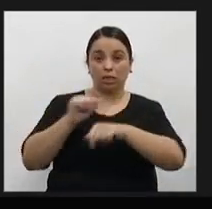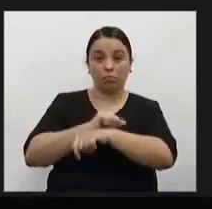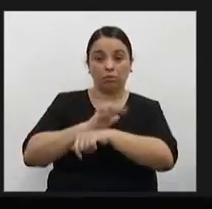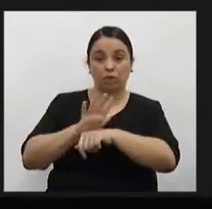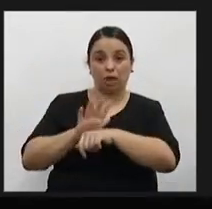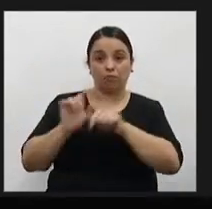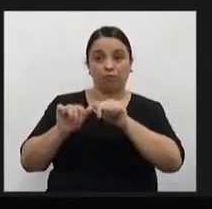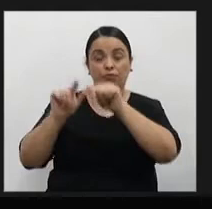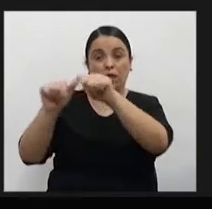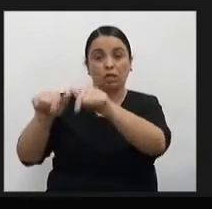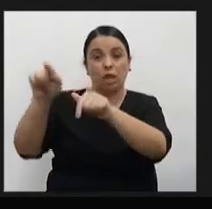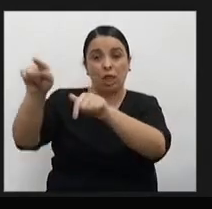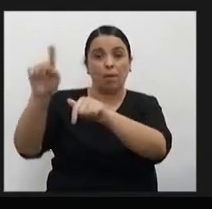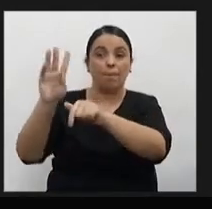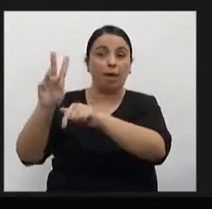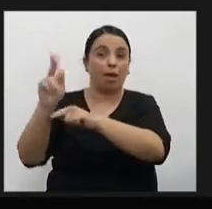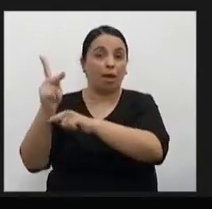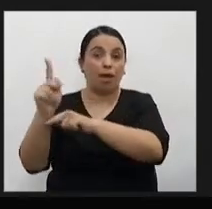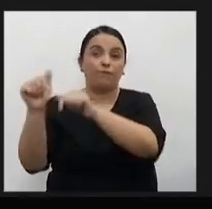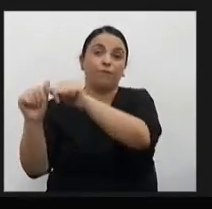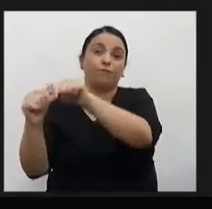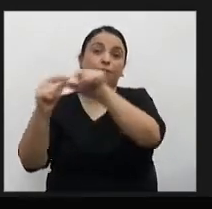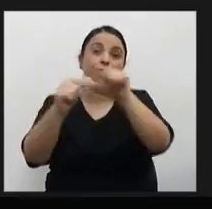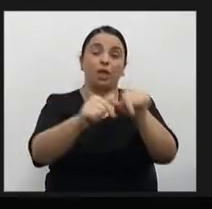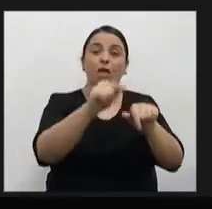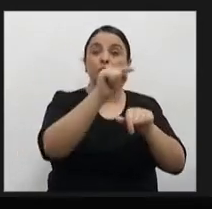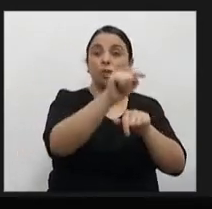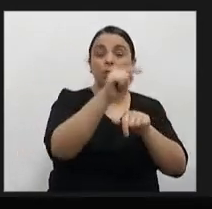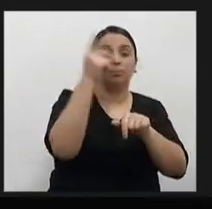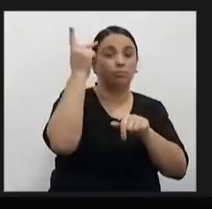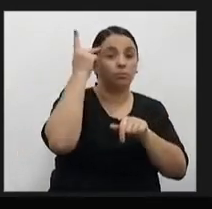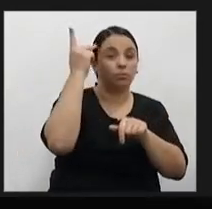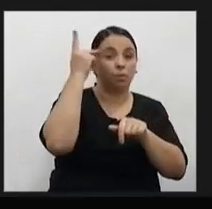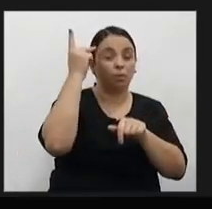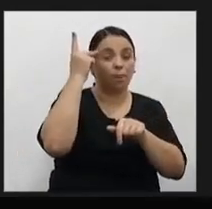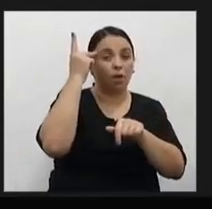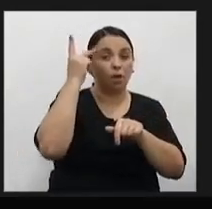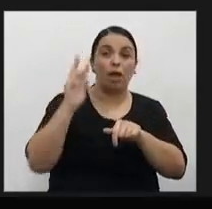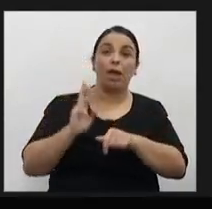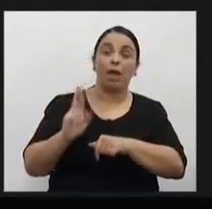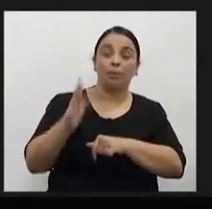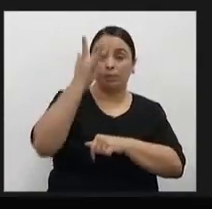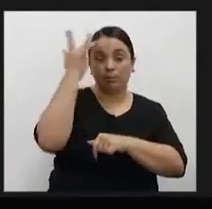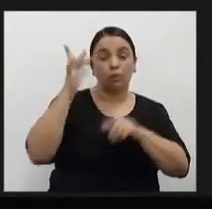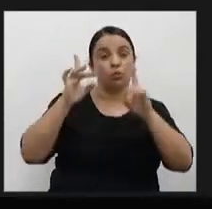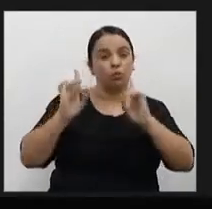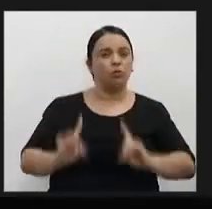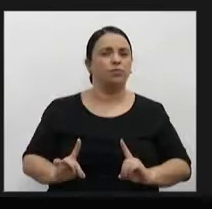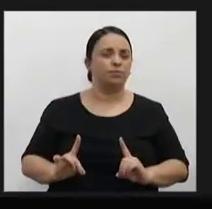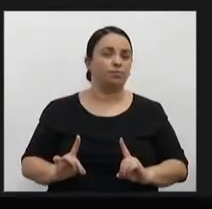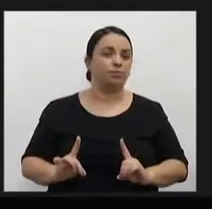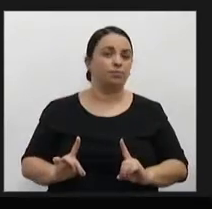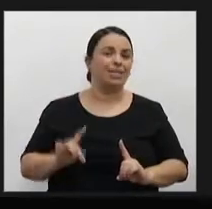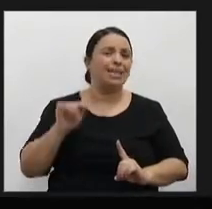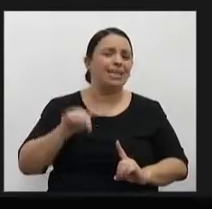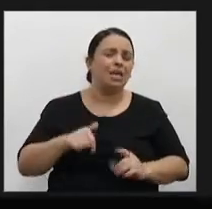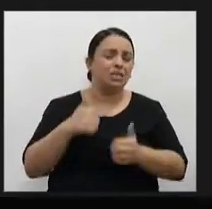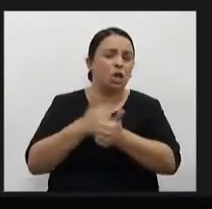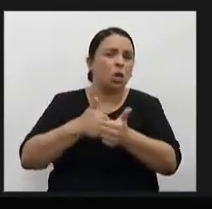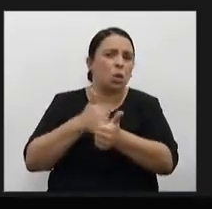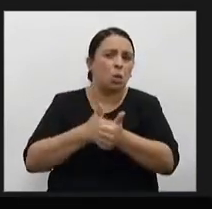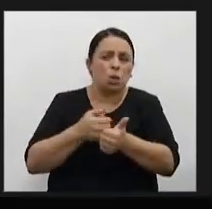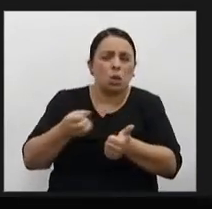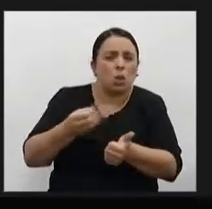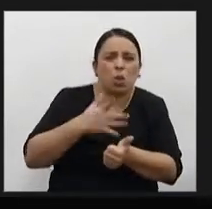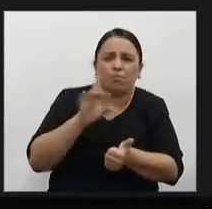daqui para São Paulo, para Brasília, nas conferências da pessoa com deficiência, enfim, essa luta é antiga, e nós